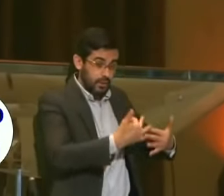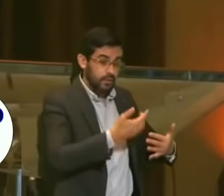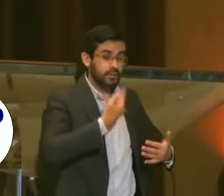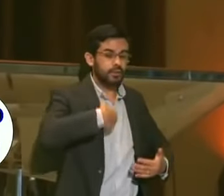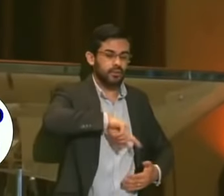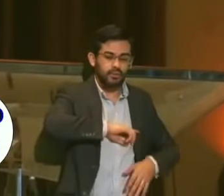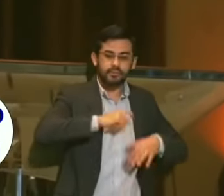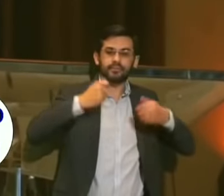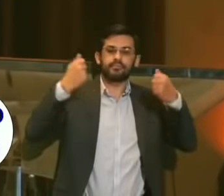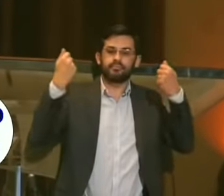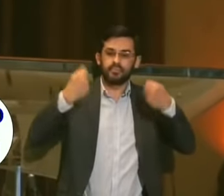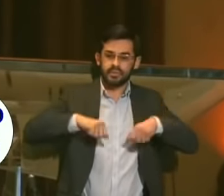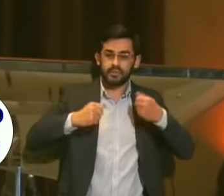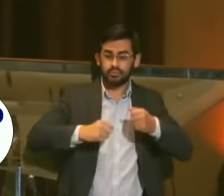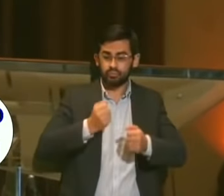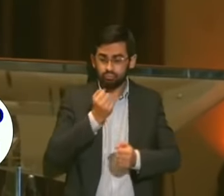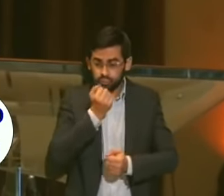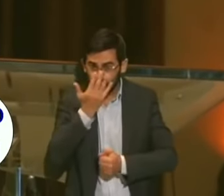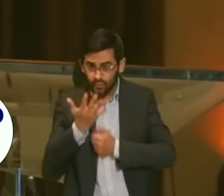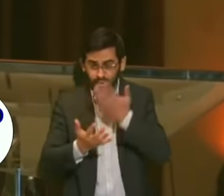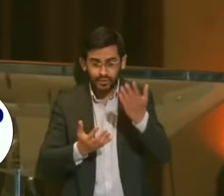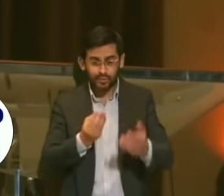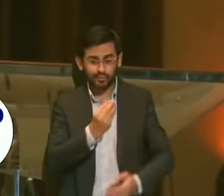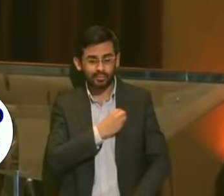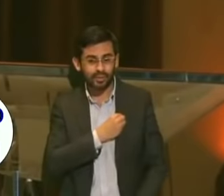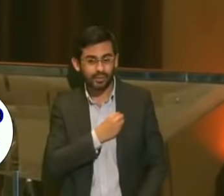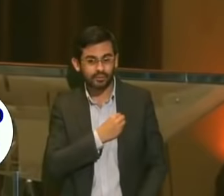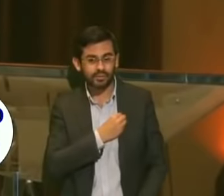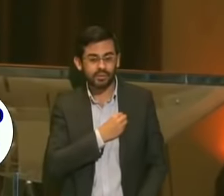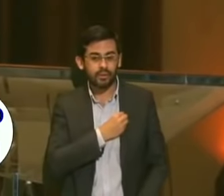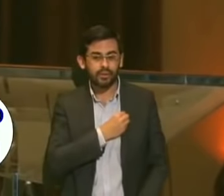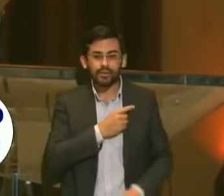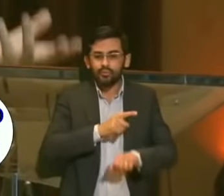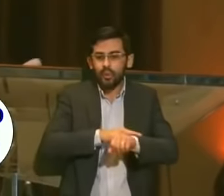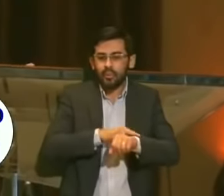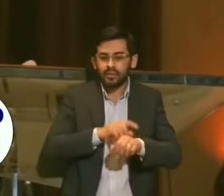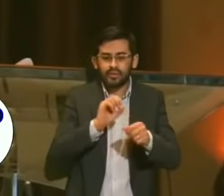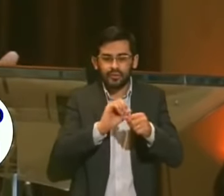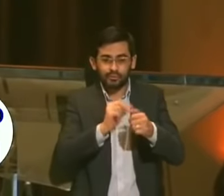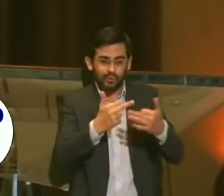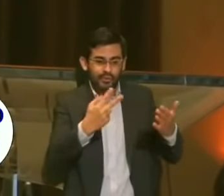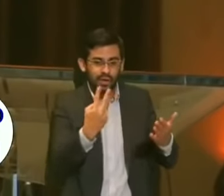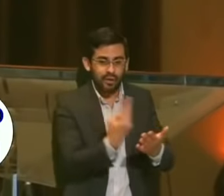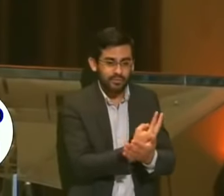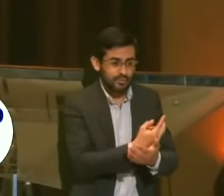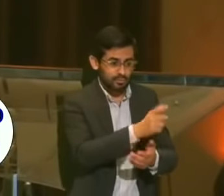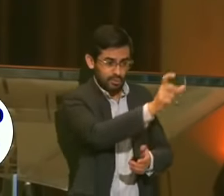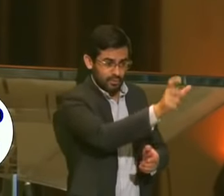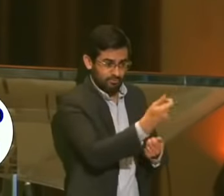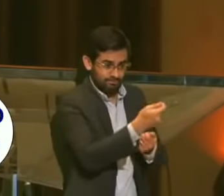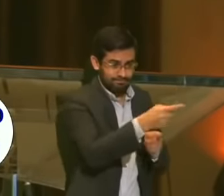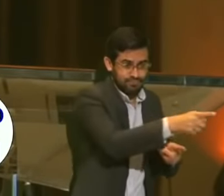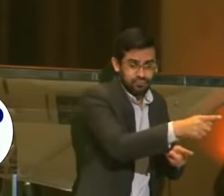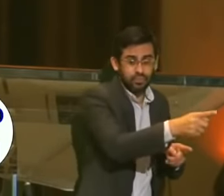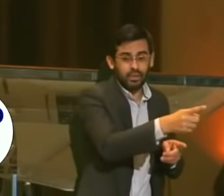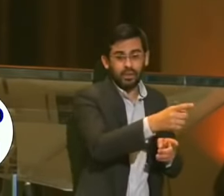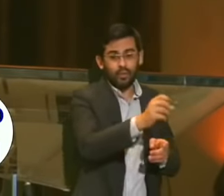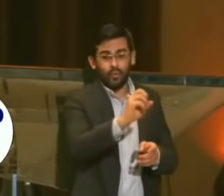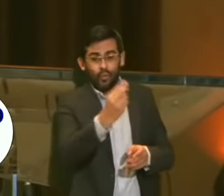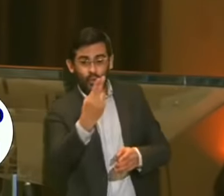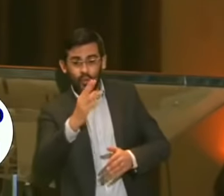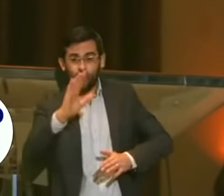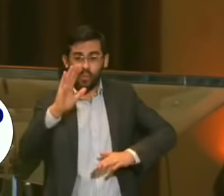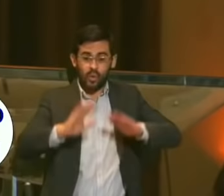precisamos confessar uns aos outros quando ferimos alguém ou de alguma maneira